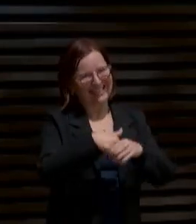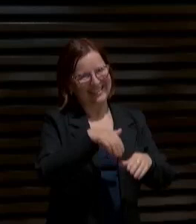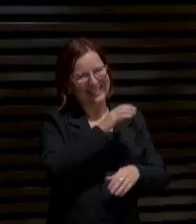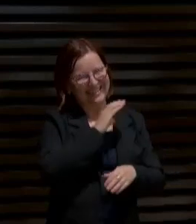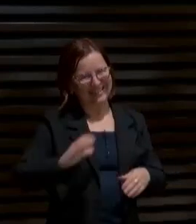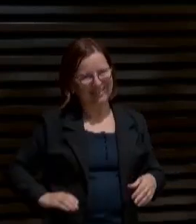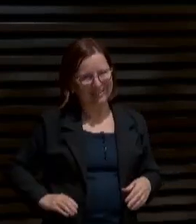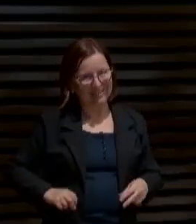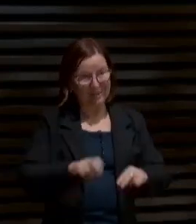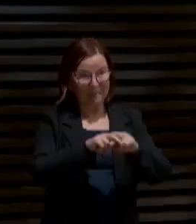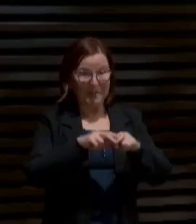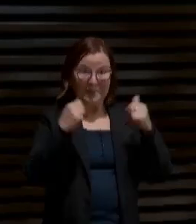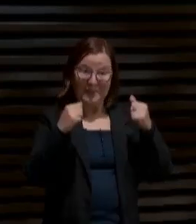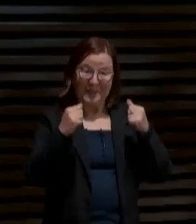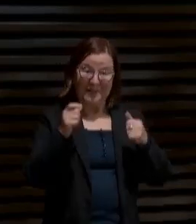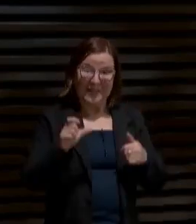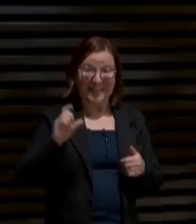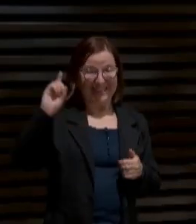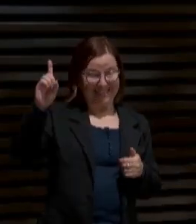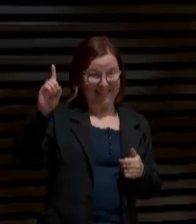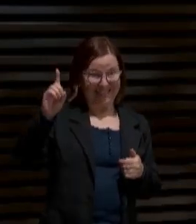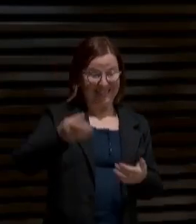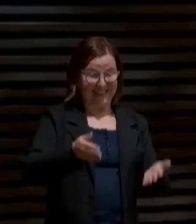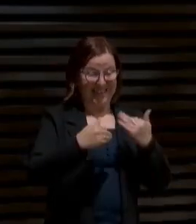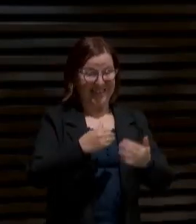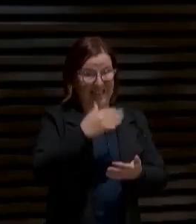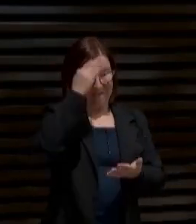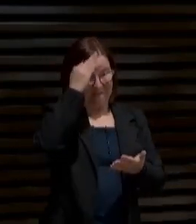palavra essa palavra gerar Sem nossos corações